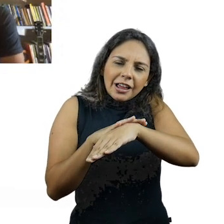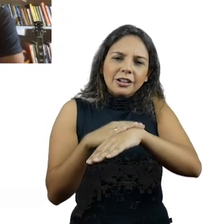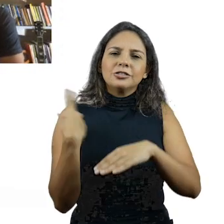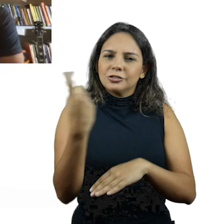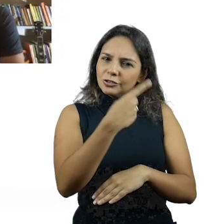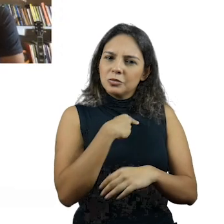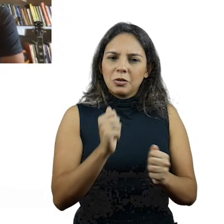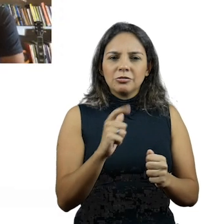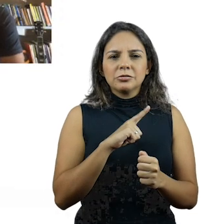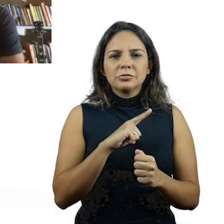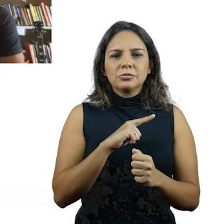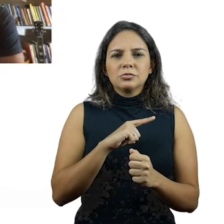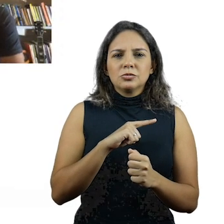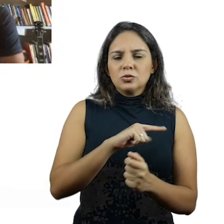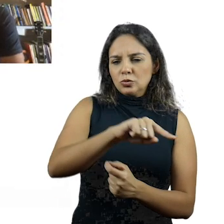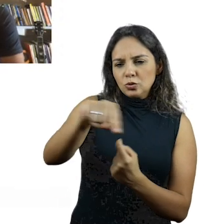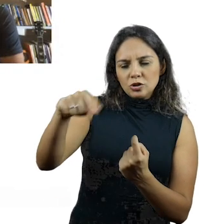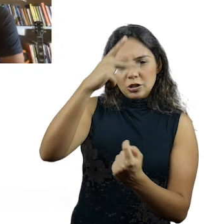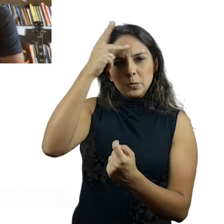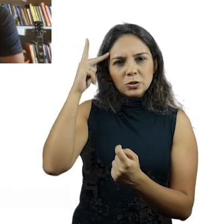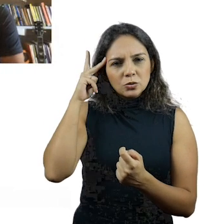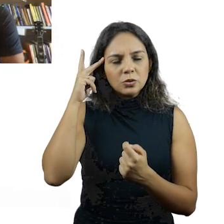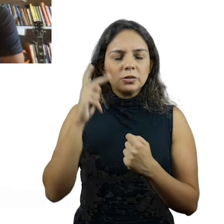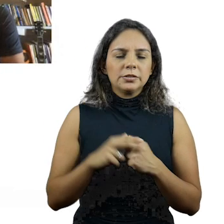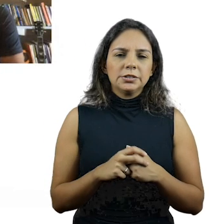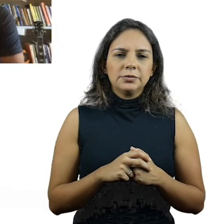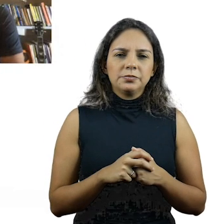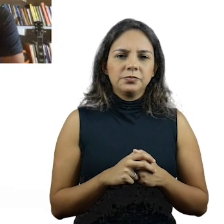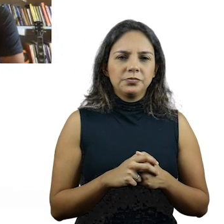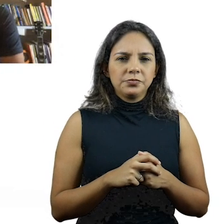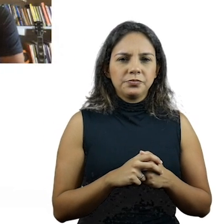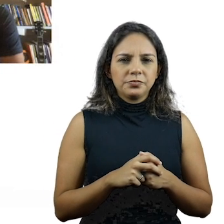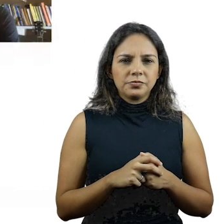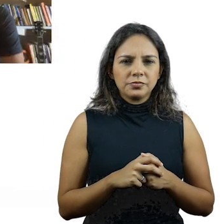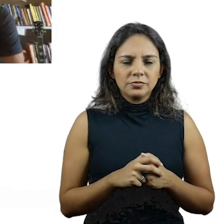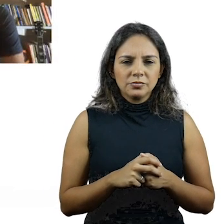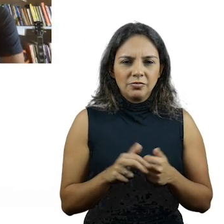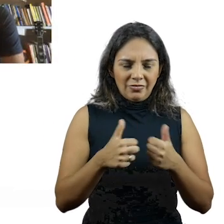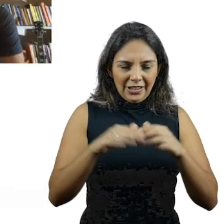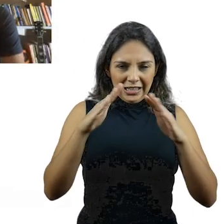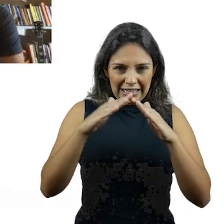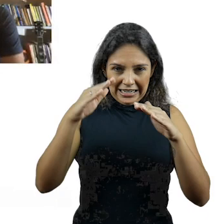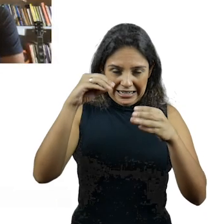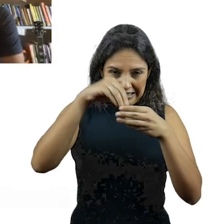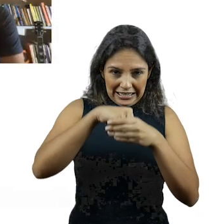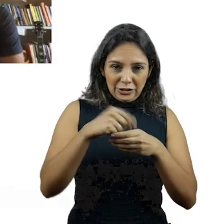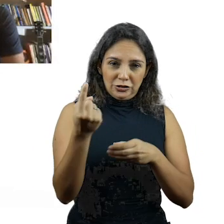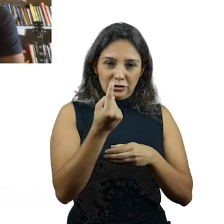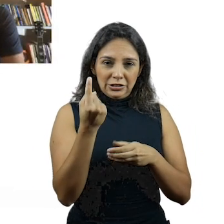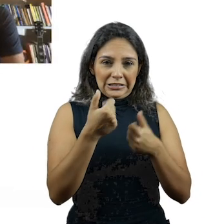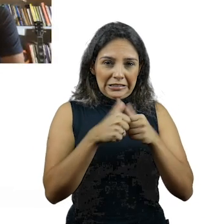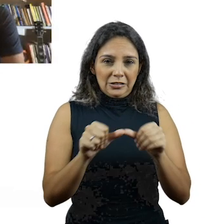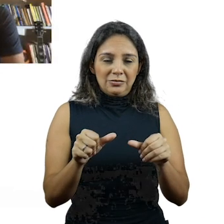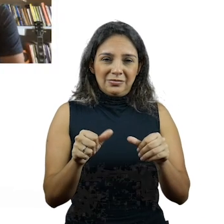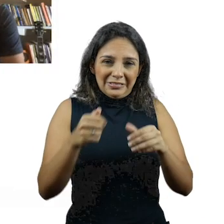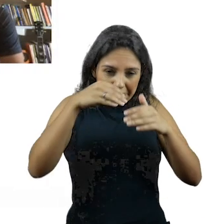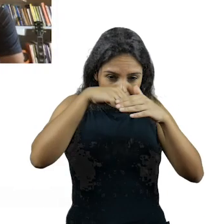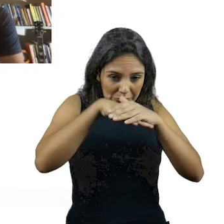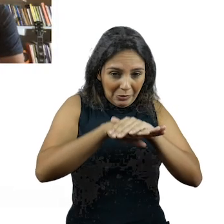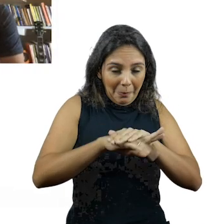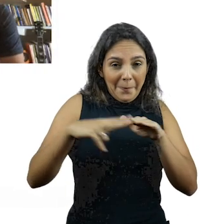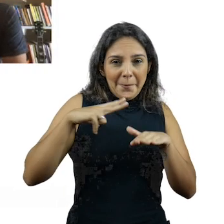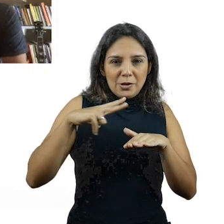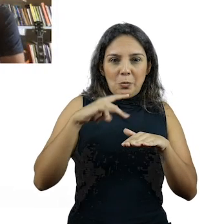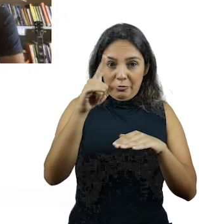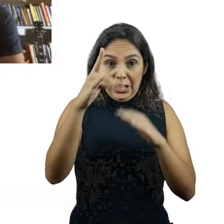todo mundo assim, como o Tony falou, né, essa questão de ficar em casa no isolamento, elas estão mergulhadas com as questões